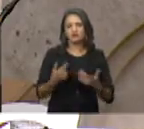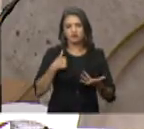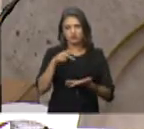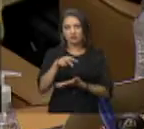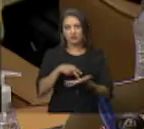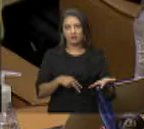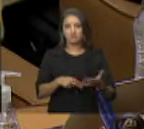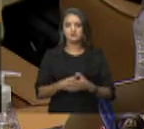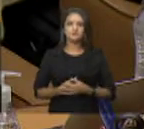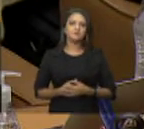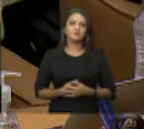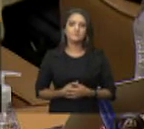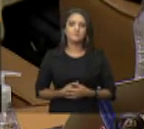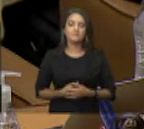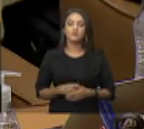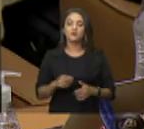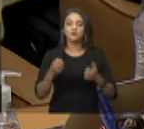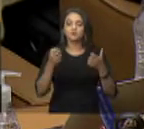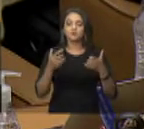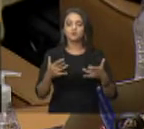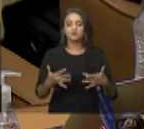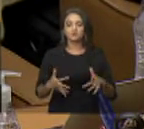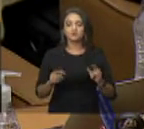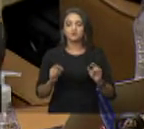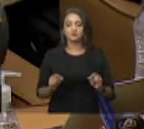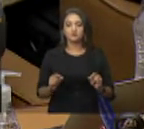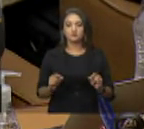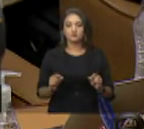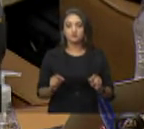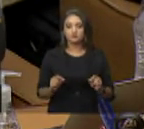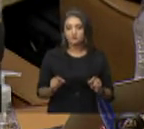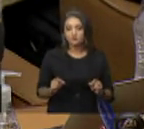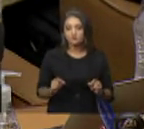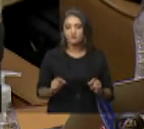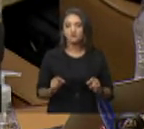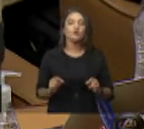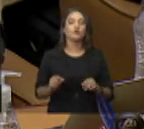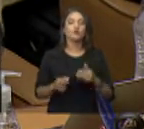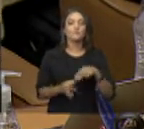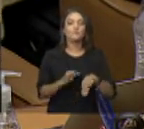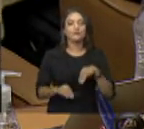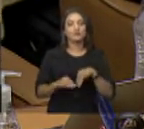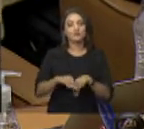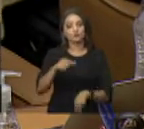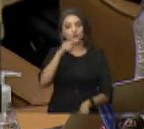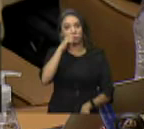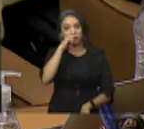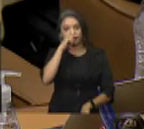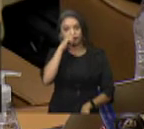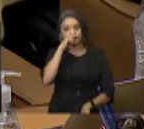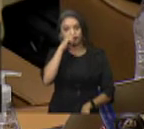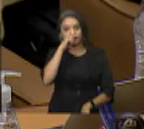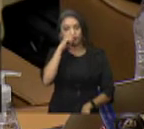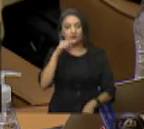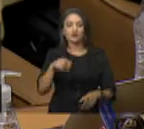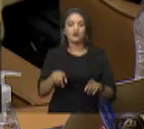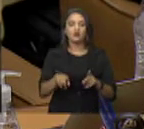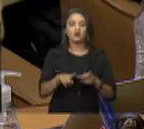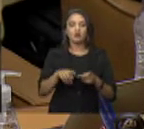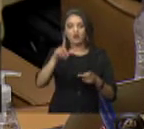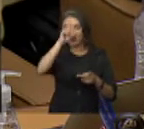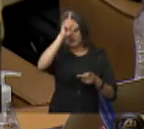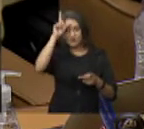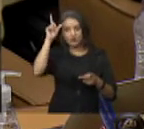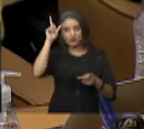e apenas para explicitar as preocupações manifestadas pelo Ministro Luiz Edson Fachini e Ricardo